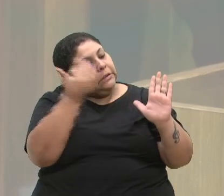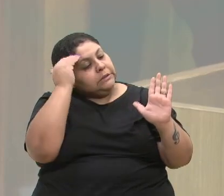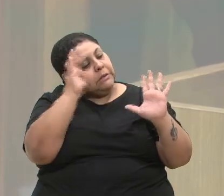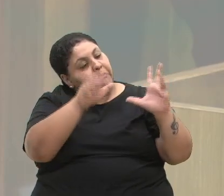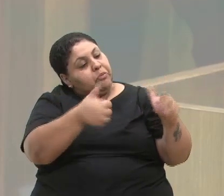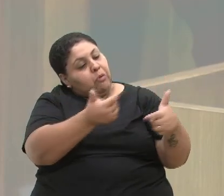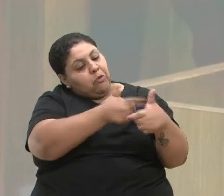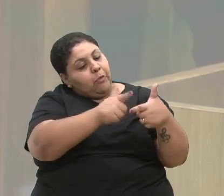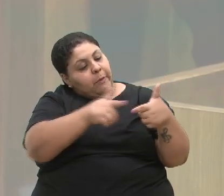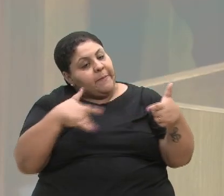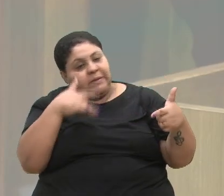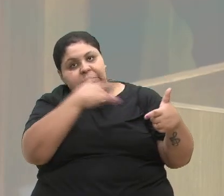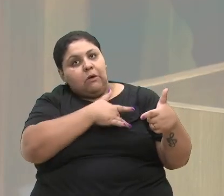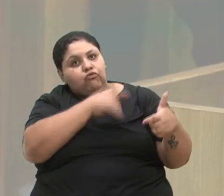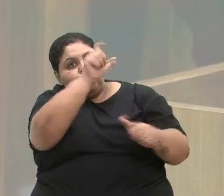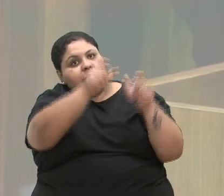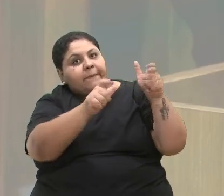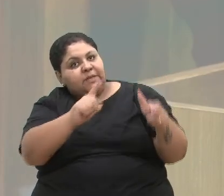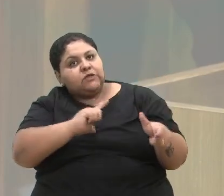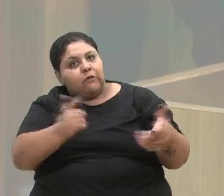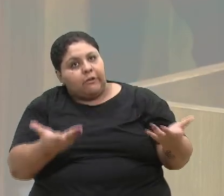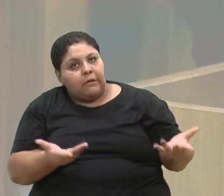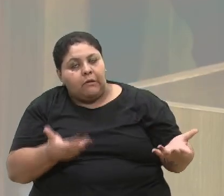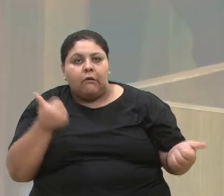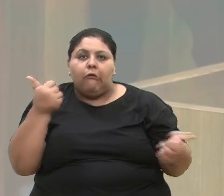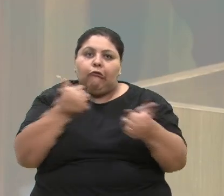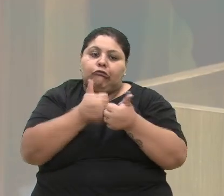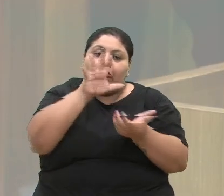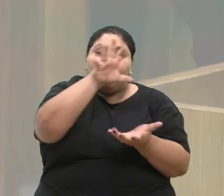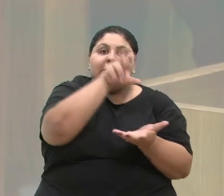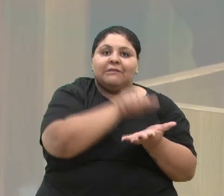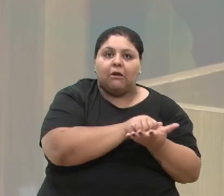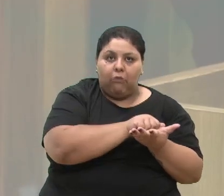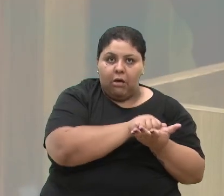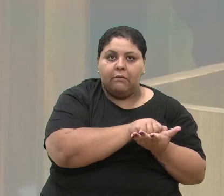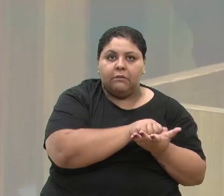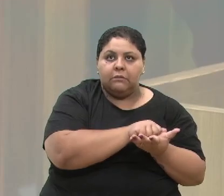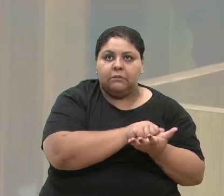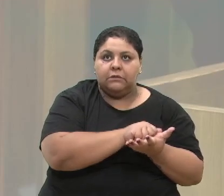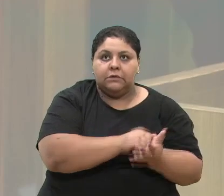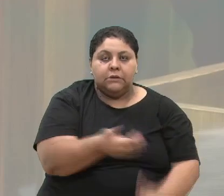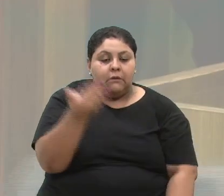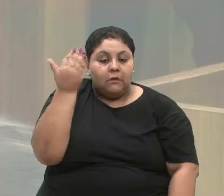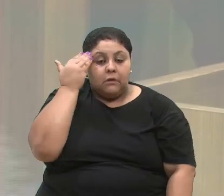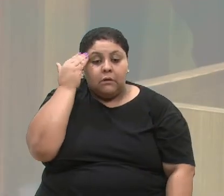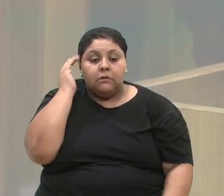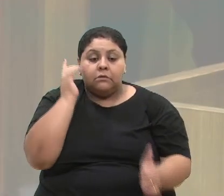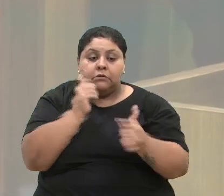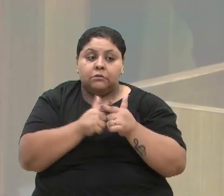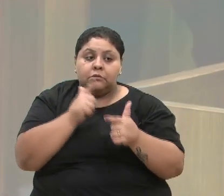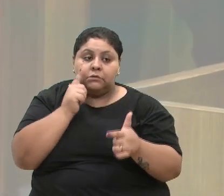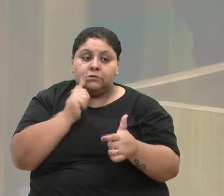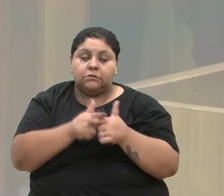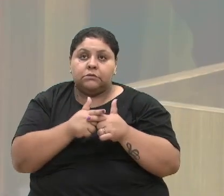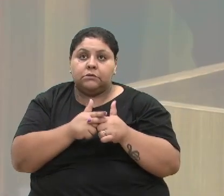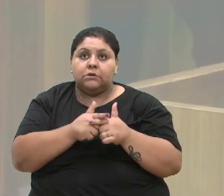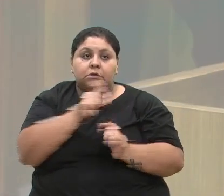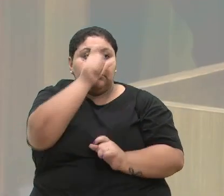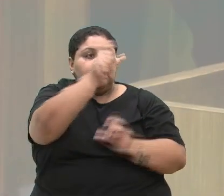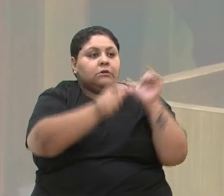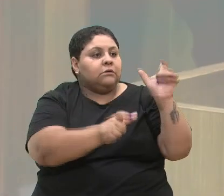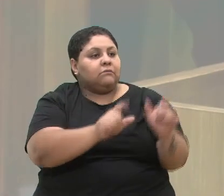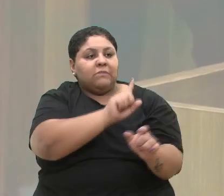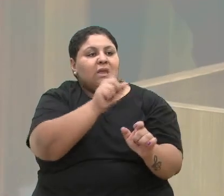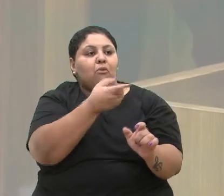ou essa senhora. E através do cadastro, ele vai saber por que o paciente não está